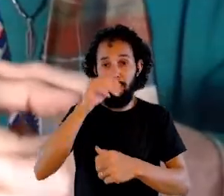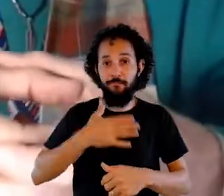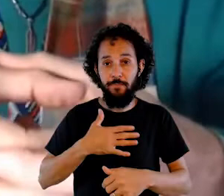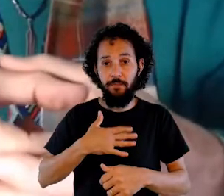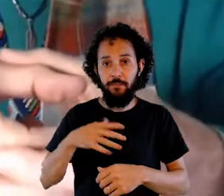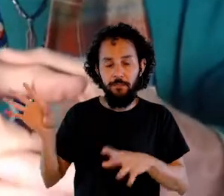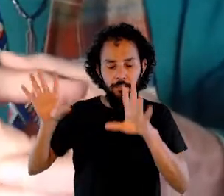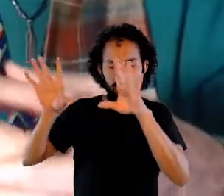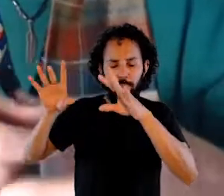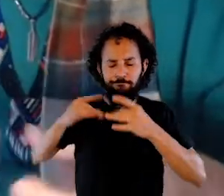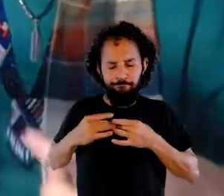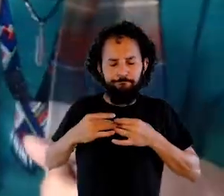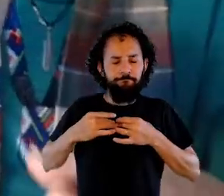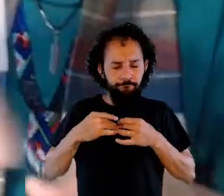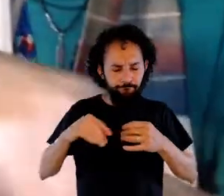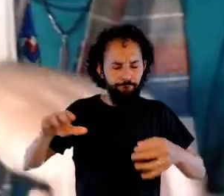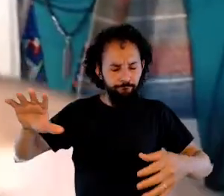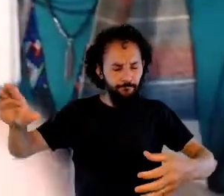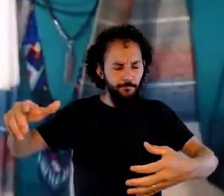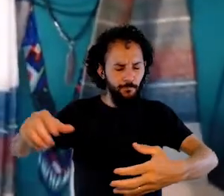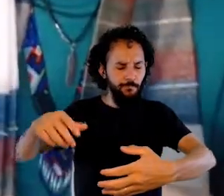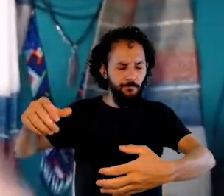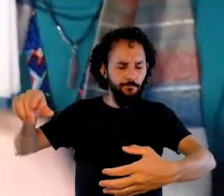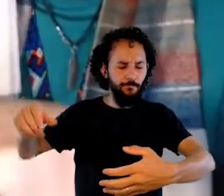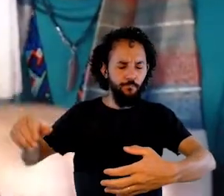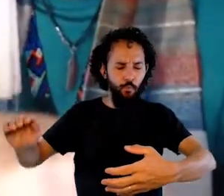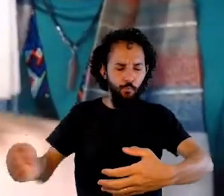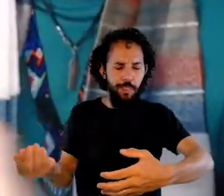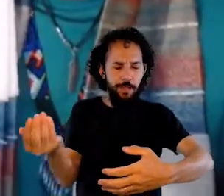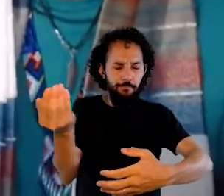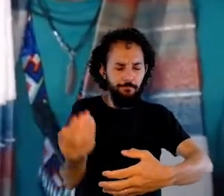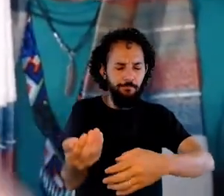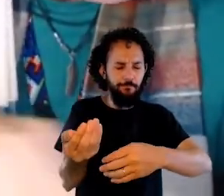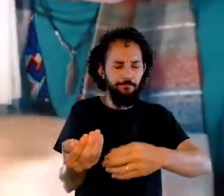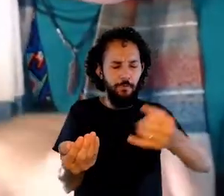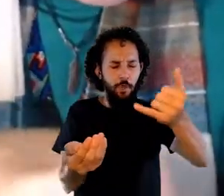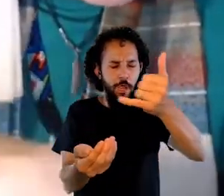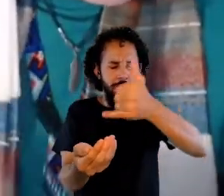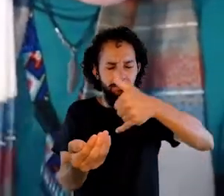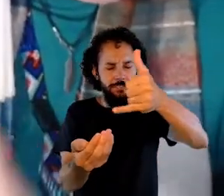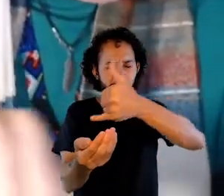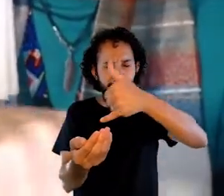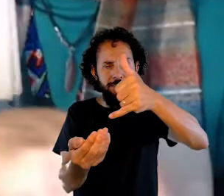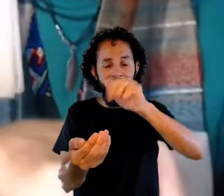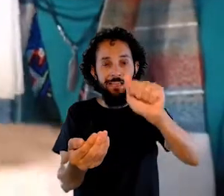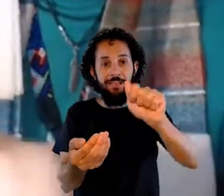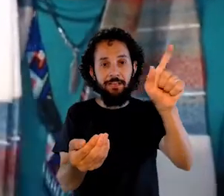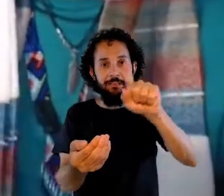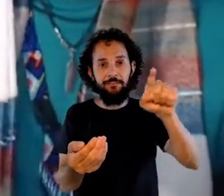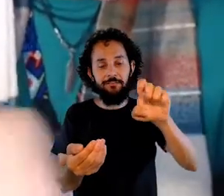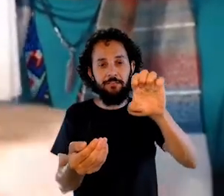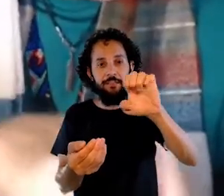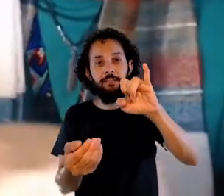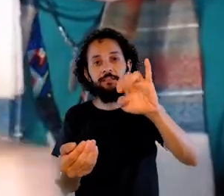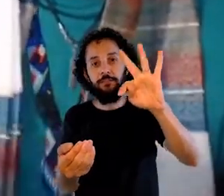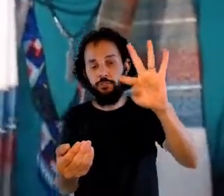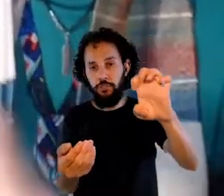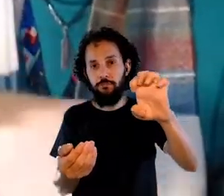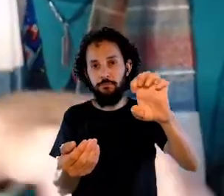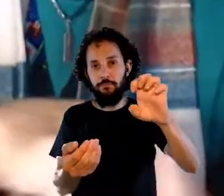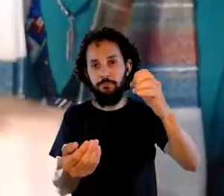colher de sopa, coloca um azeite, na época chamava azeite do bom. Azeite do bom era o Maria, sabe como é que